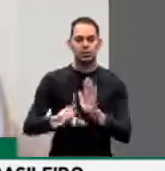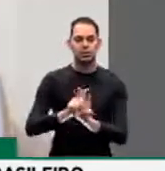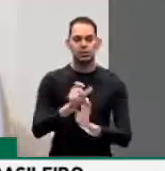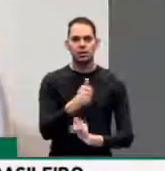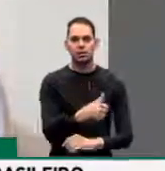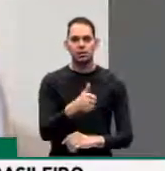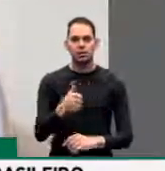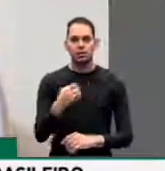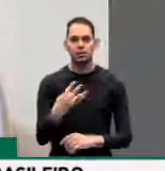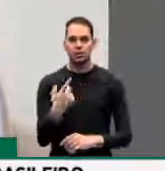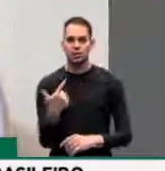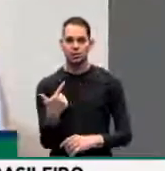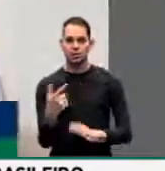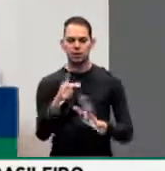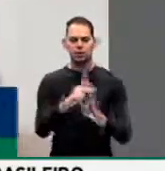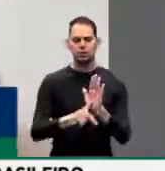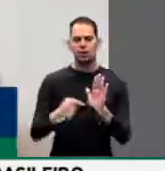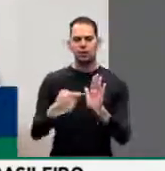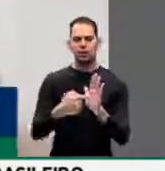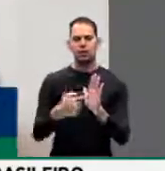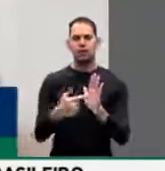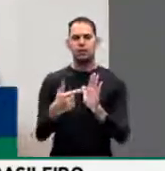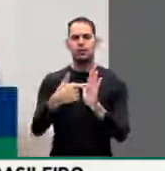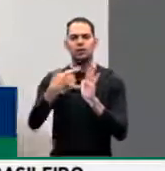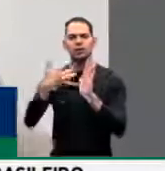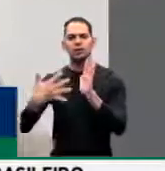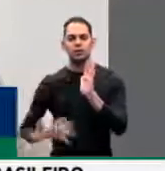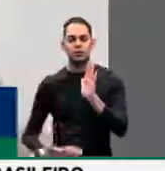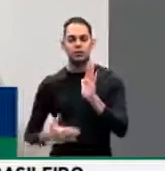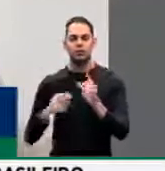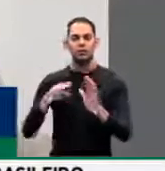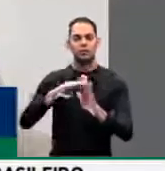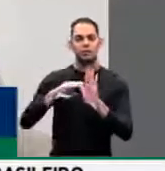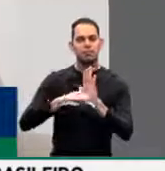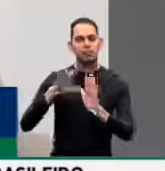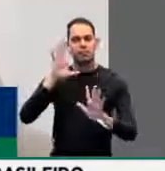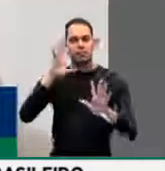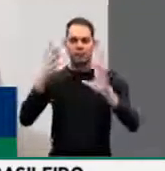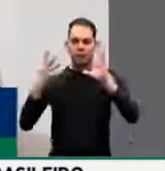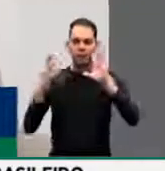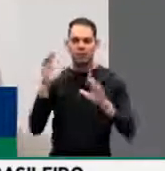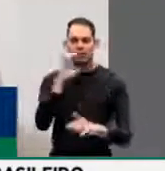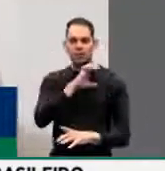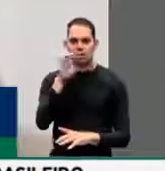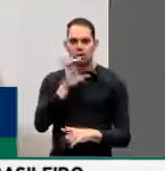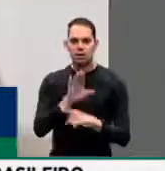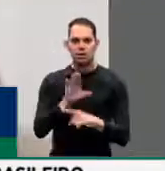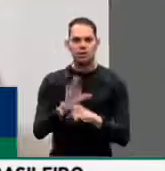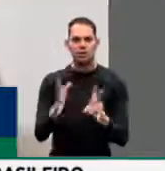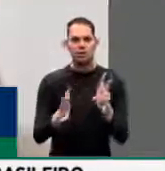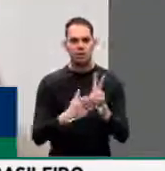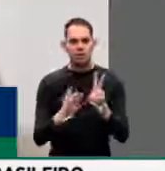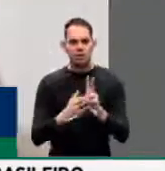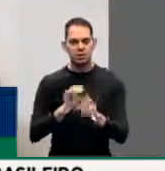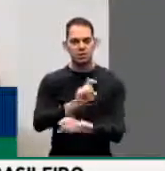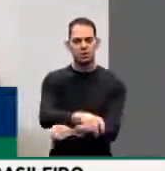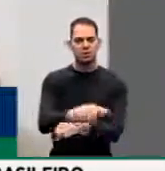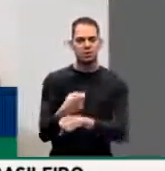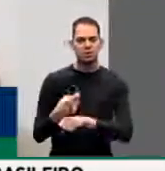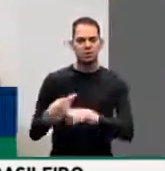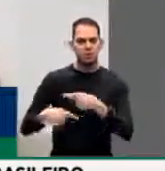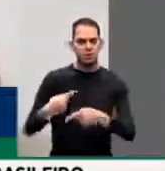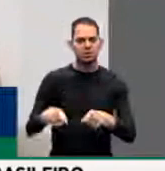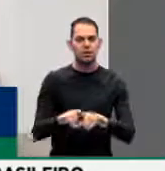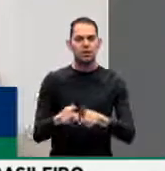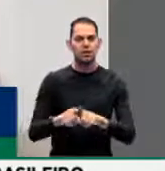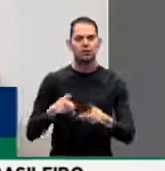É o PL que prevê medidas emergenciais para quilombolas, indígenas e povos tradicionais. Já